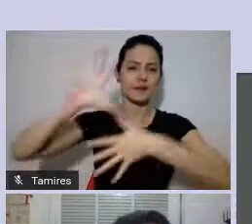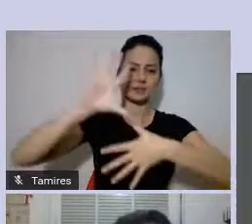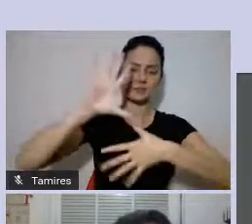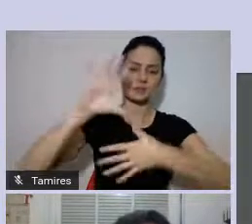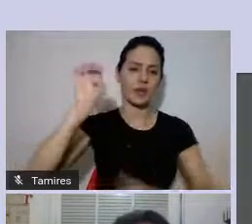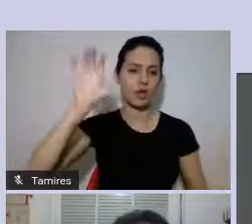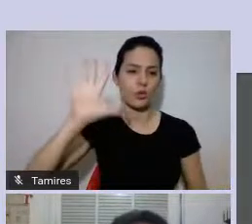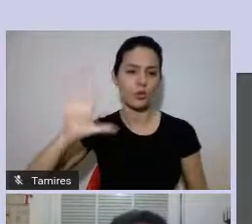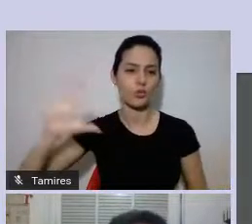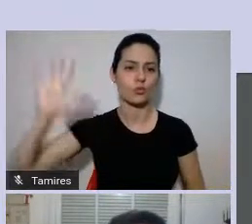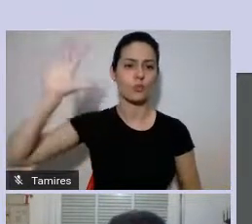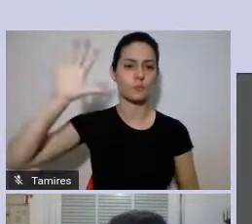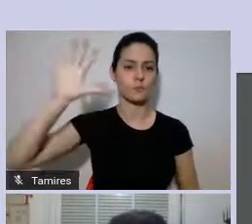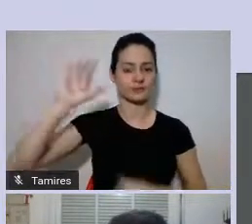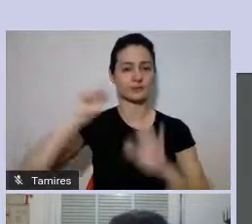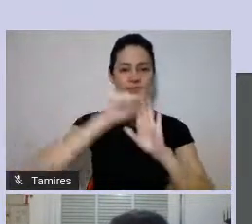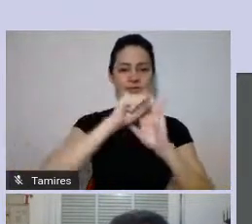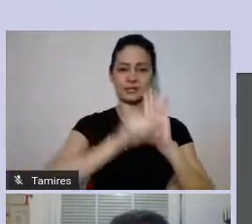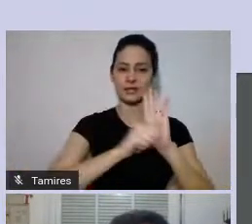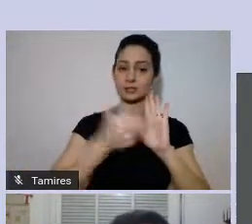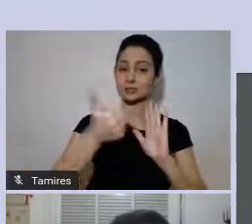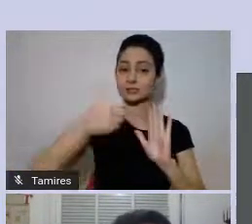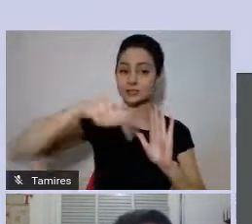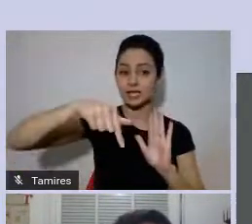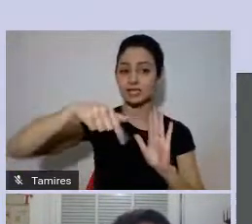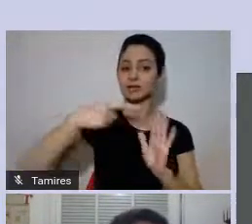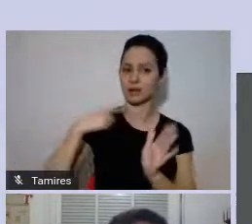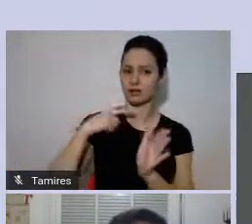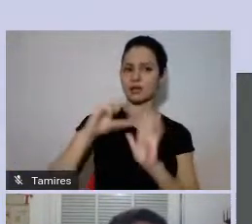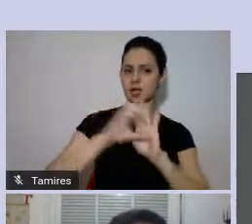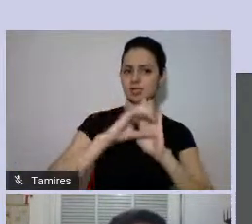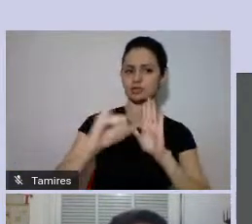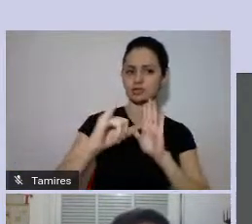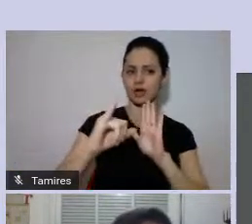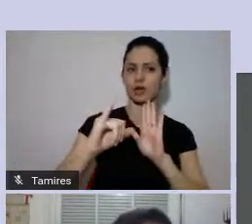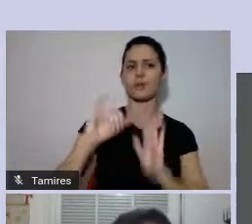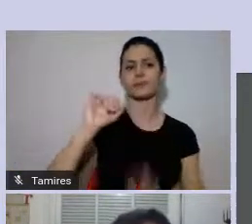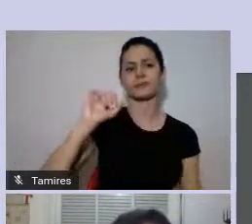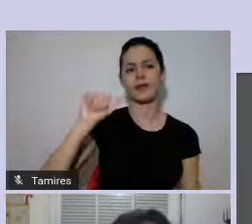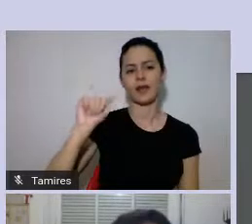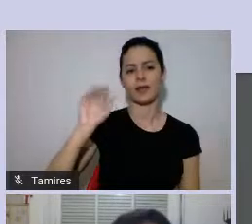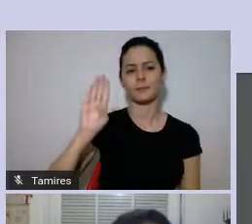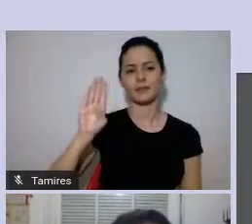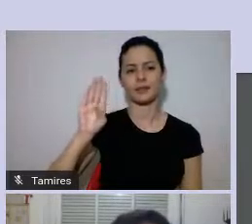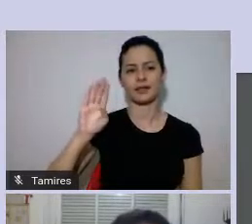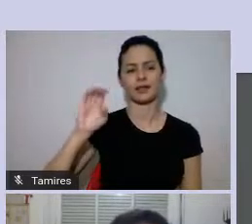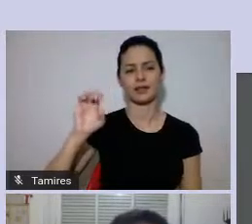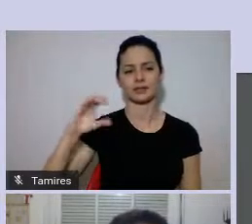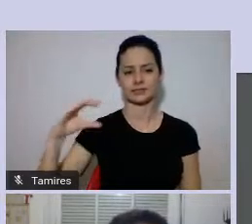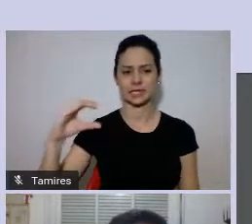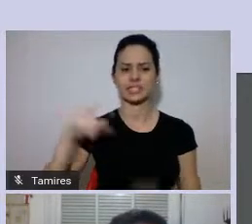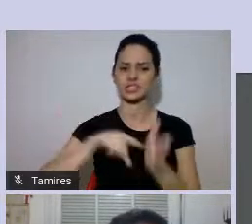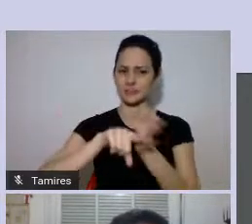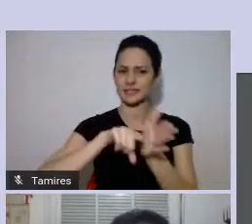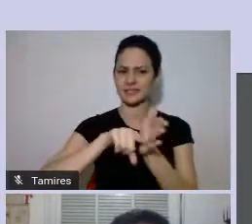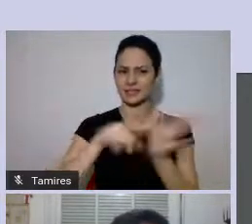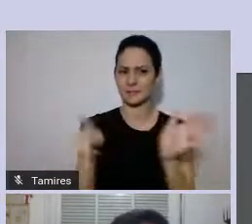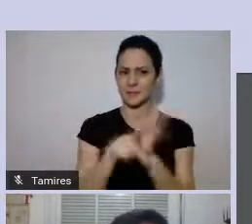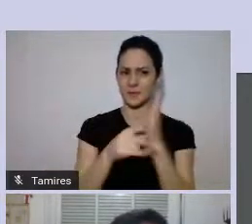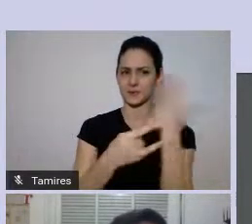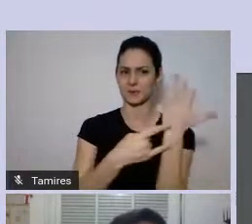é patrocinado, financiado por um edital ADRC, da Pró-Reitoria de Pesquisa da